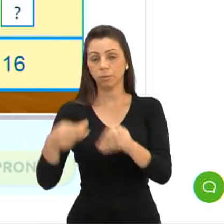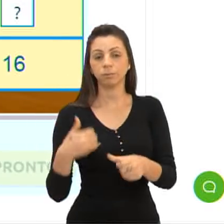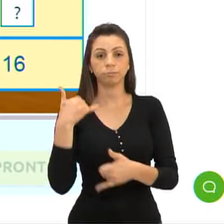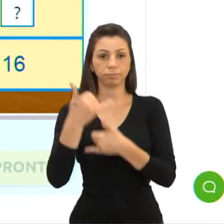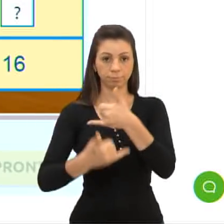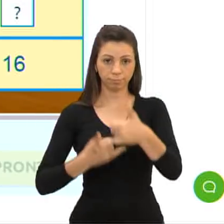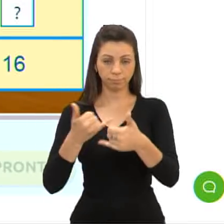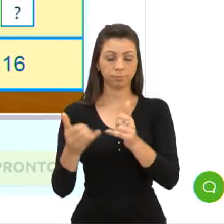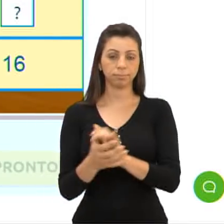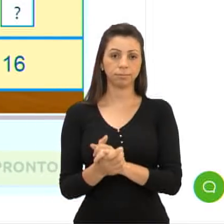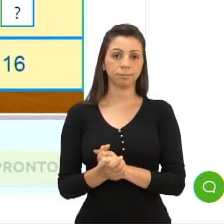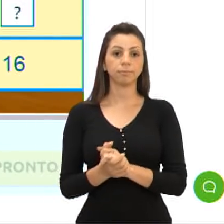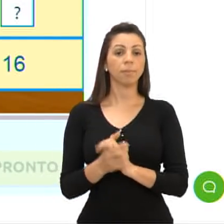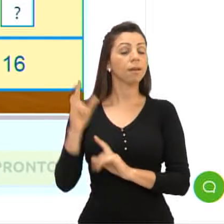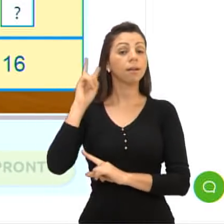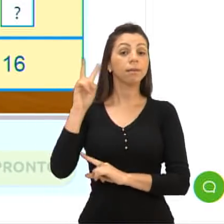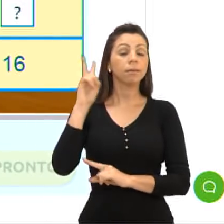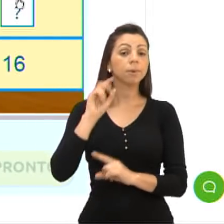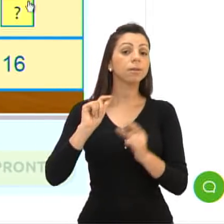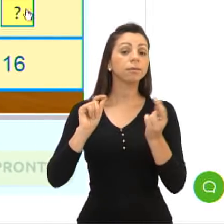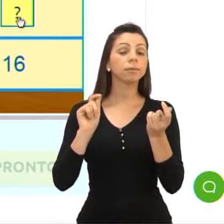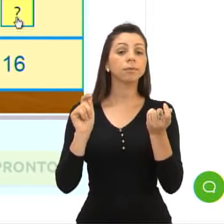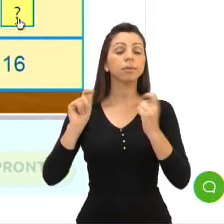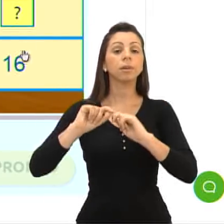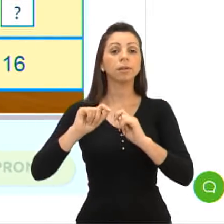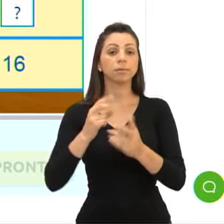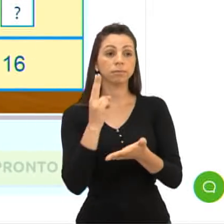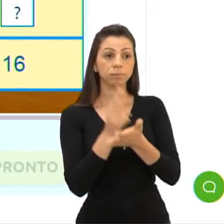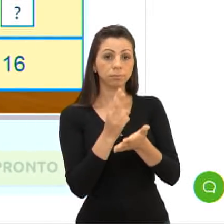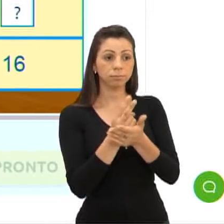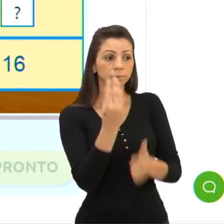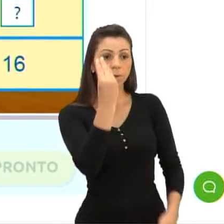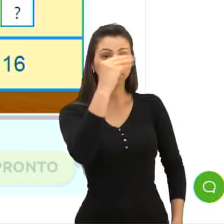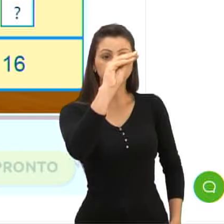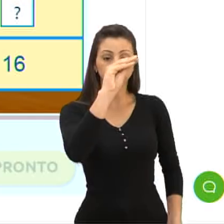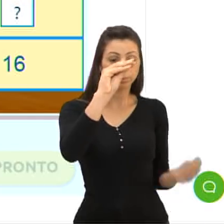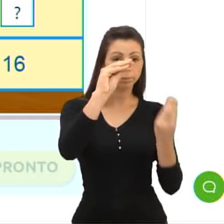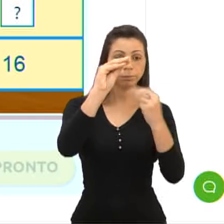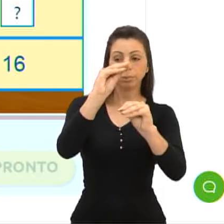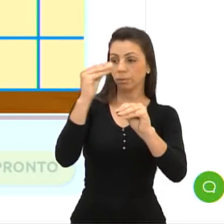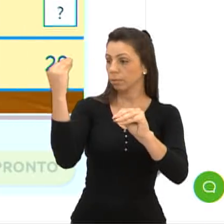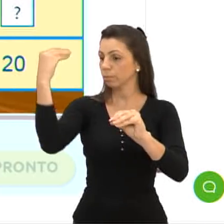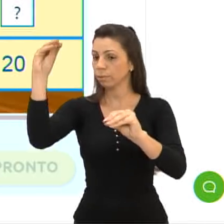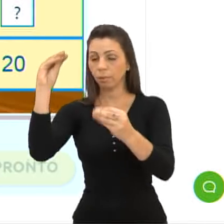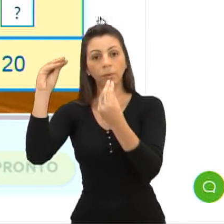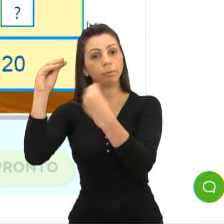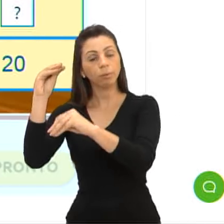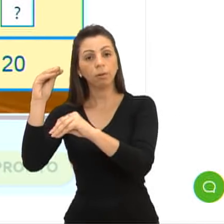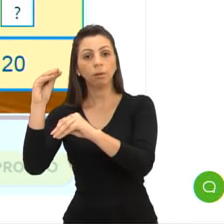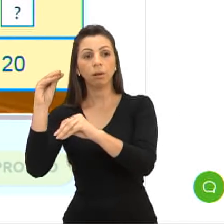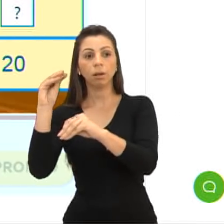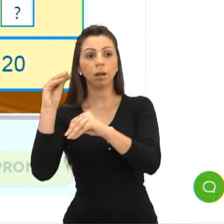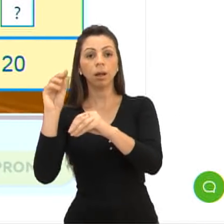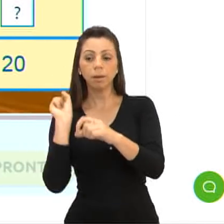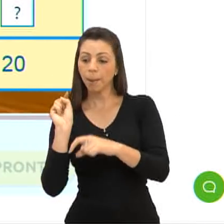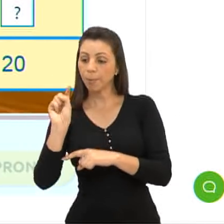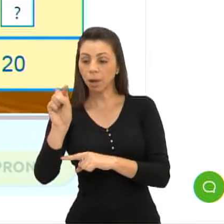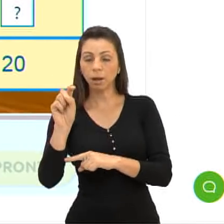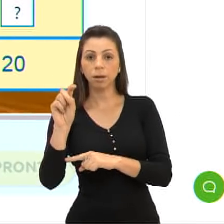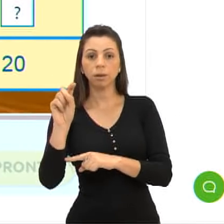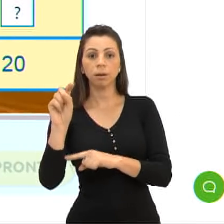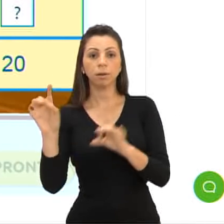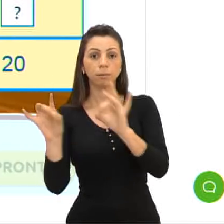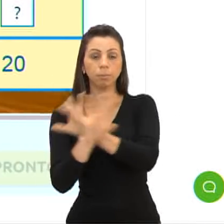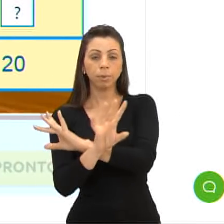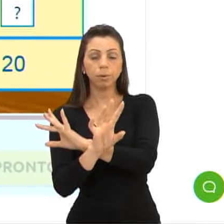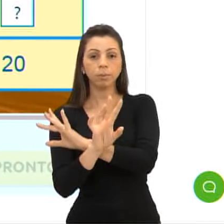jogo. Lembrando, sempre preencha esses campos aqui para depois confirmar no pronto e verificar se o seu